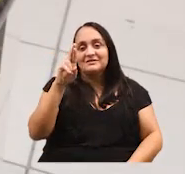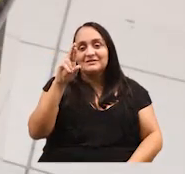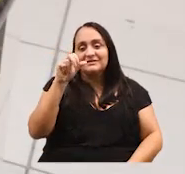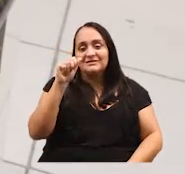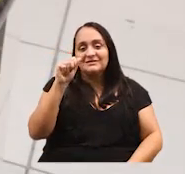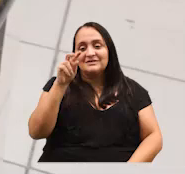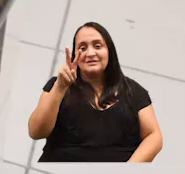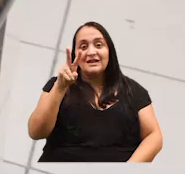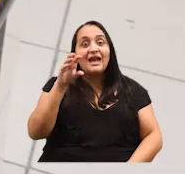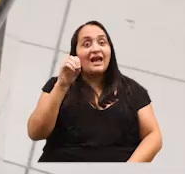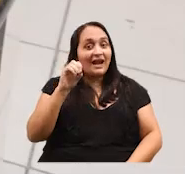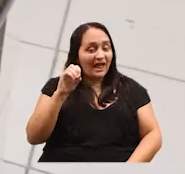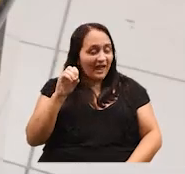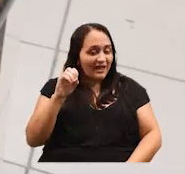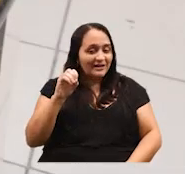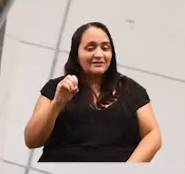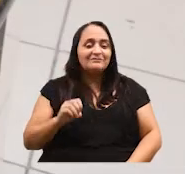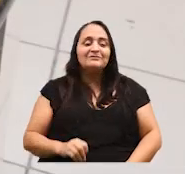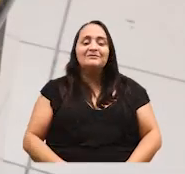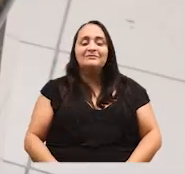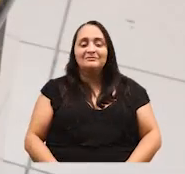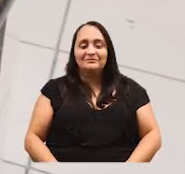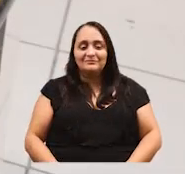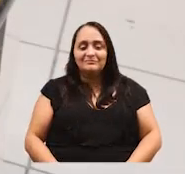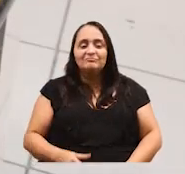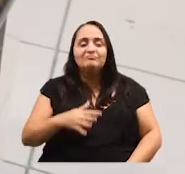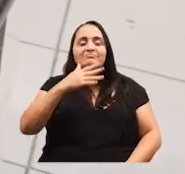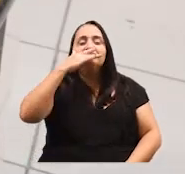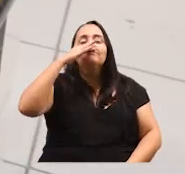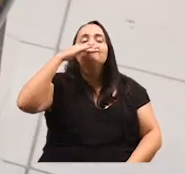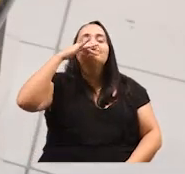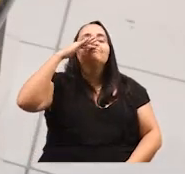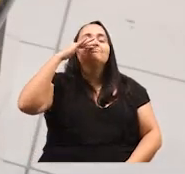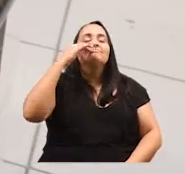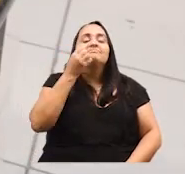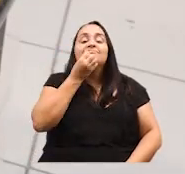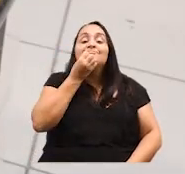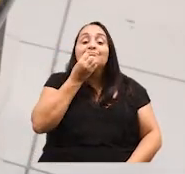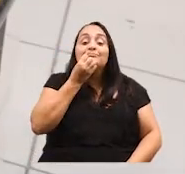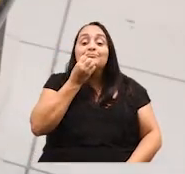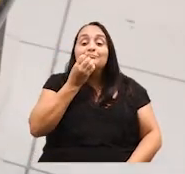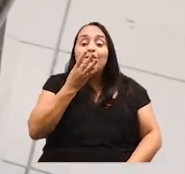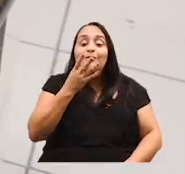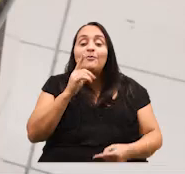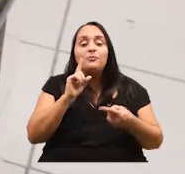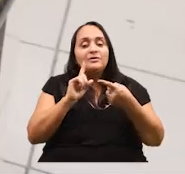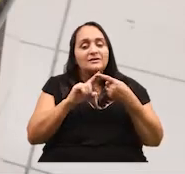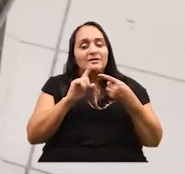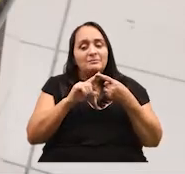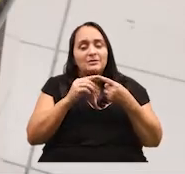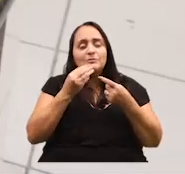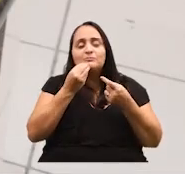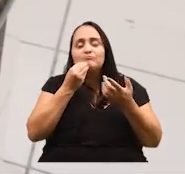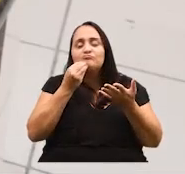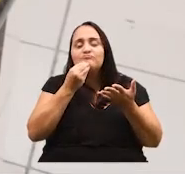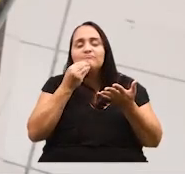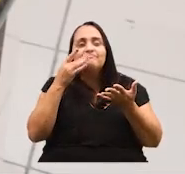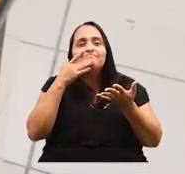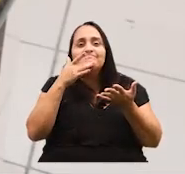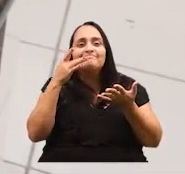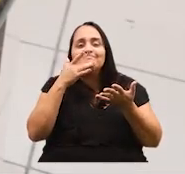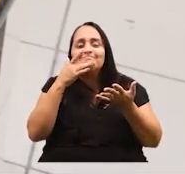Cravo. Exatamente. O cravo dá um cheiro gostoso para a cocada e dá uma modificada no sabor, que também deixa ela